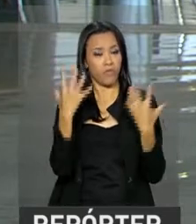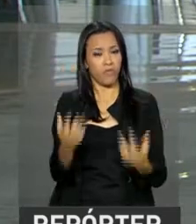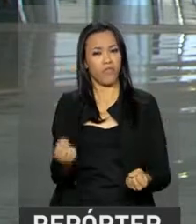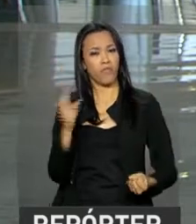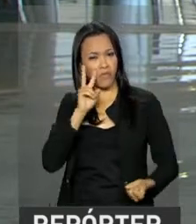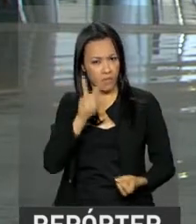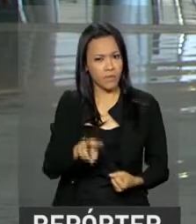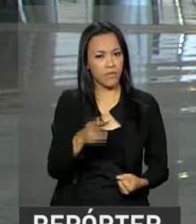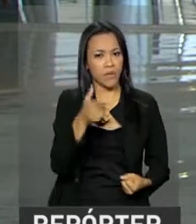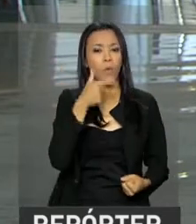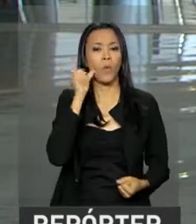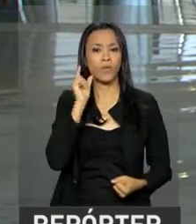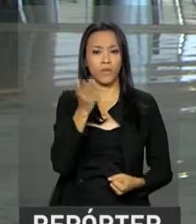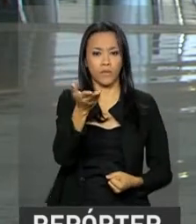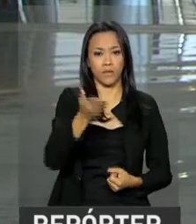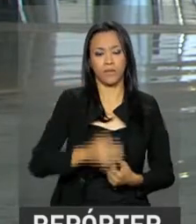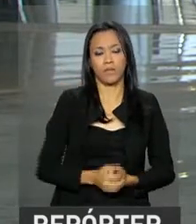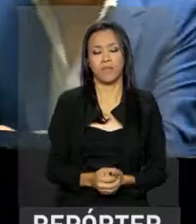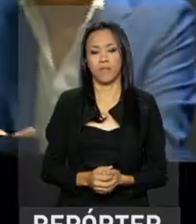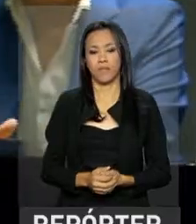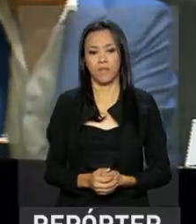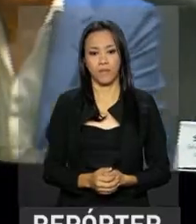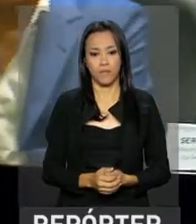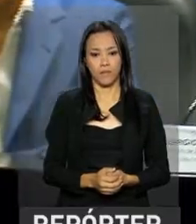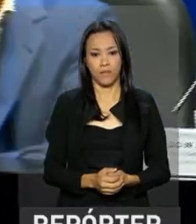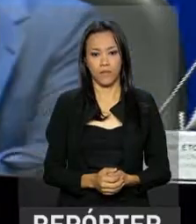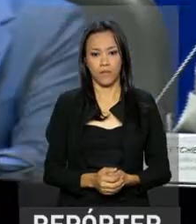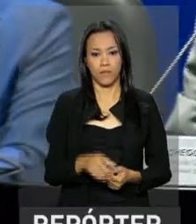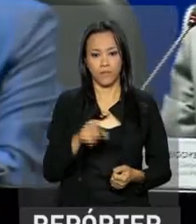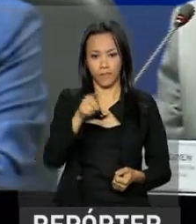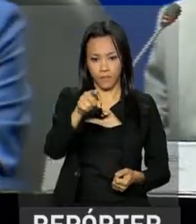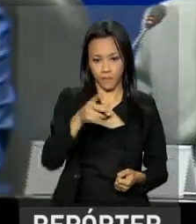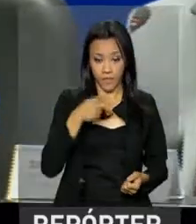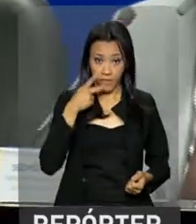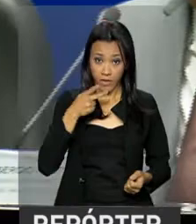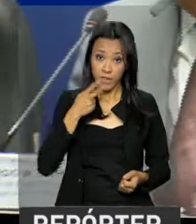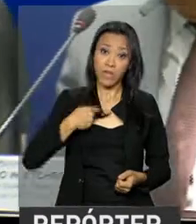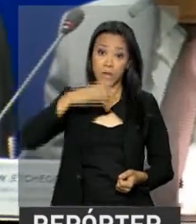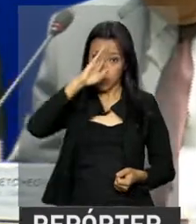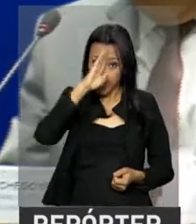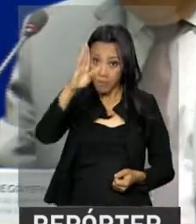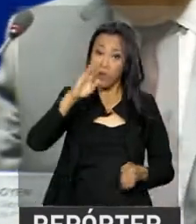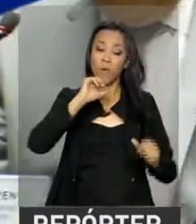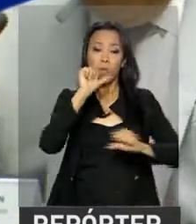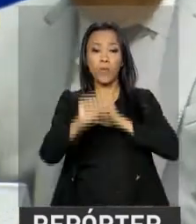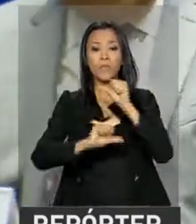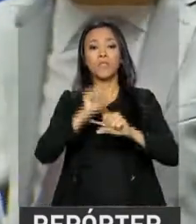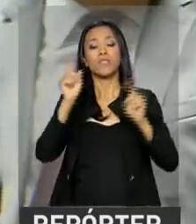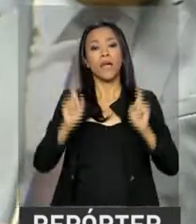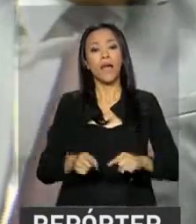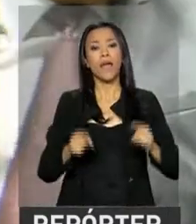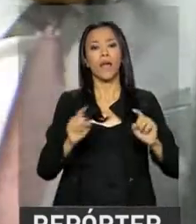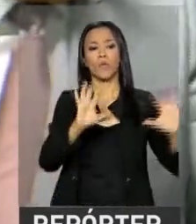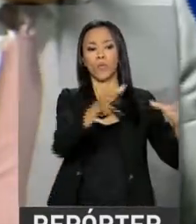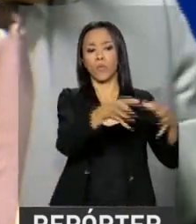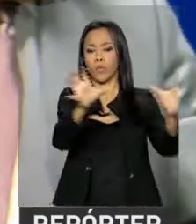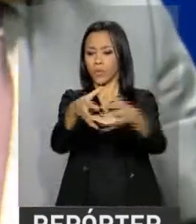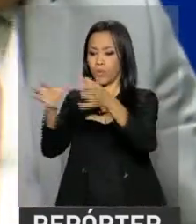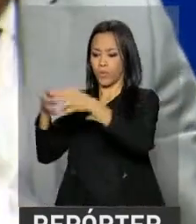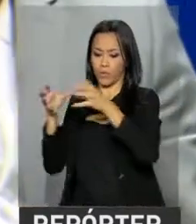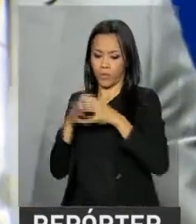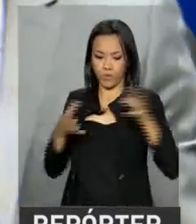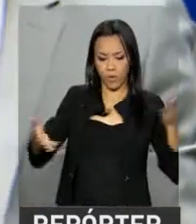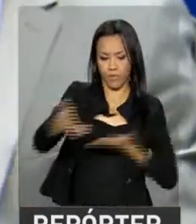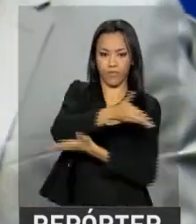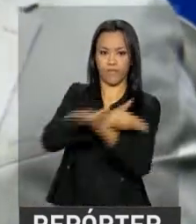o que disse o ministro ontem a mudança que se tenha uma atuação integrada todos unidos vamos aqui dar um